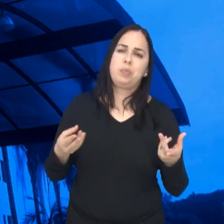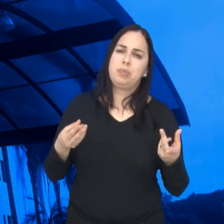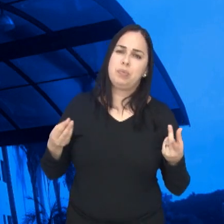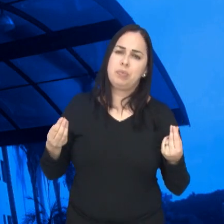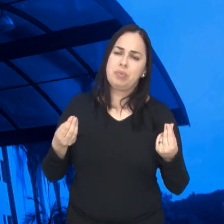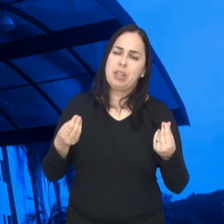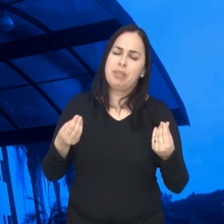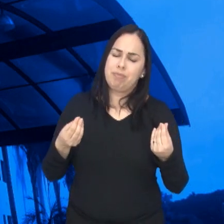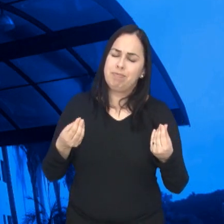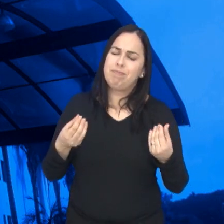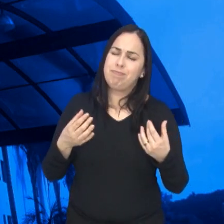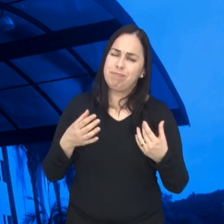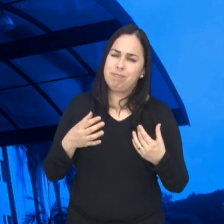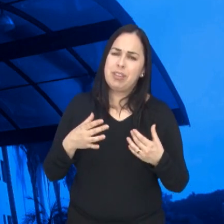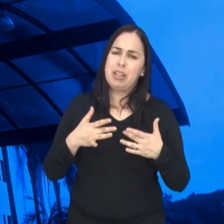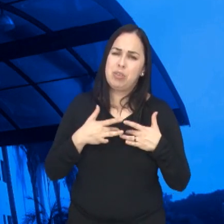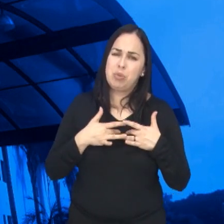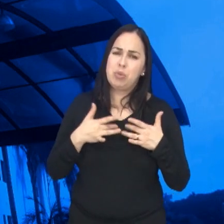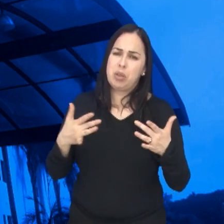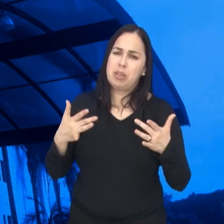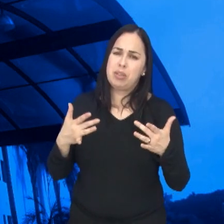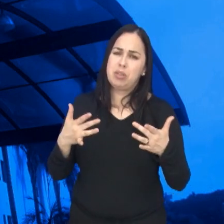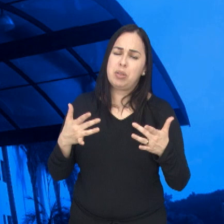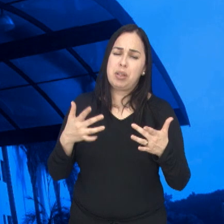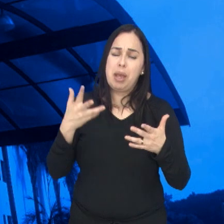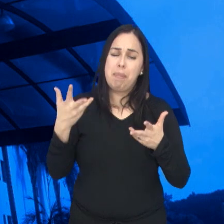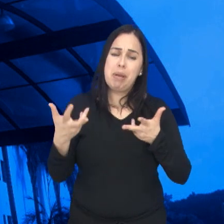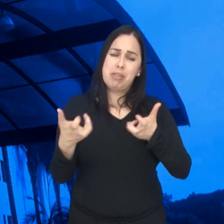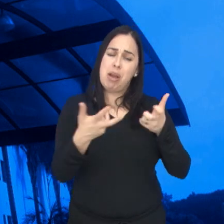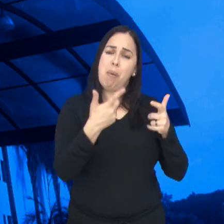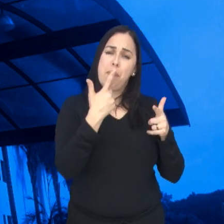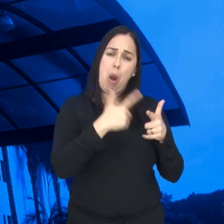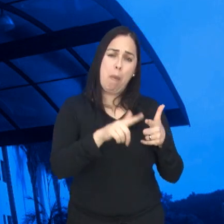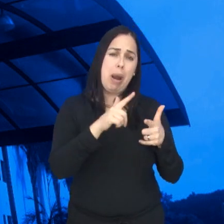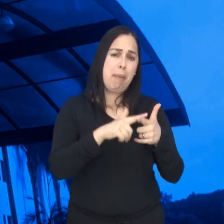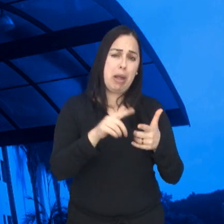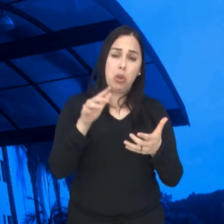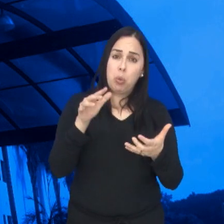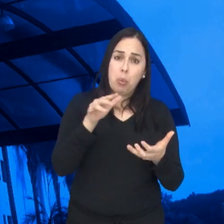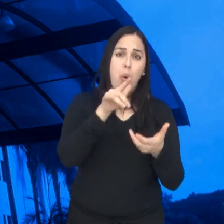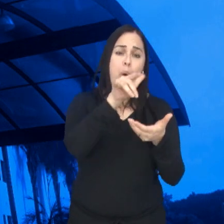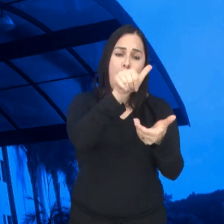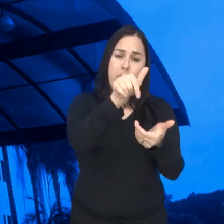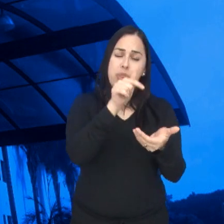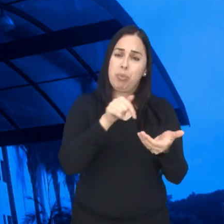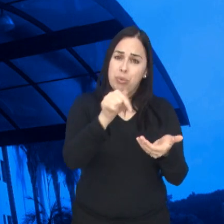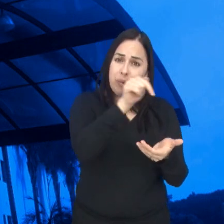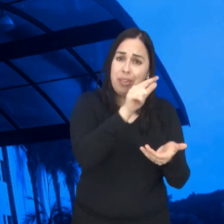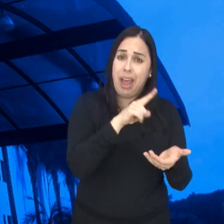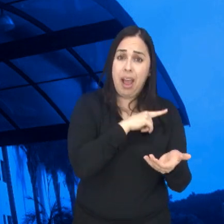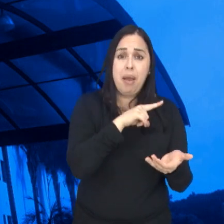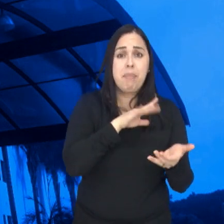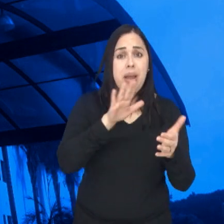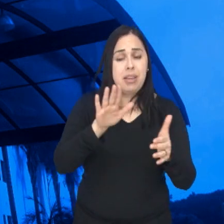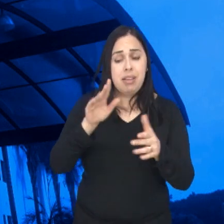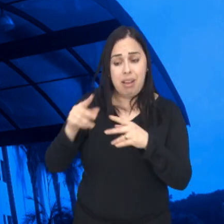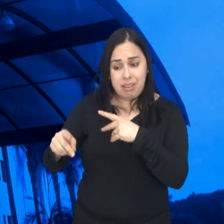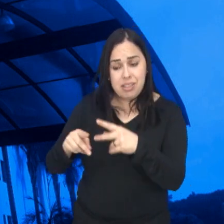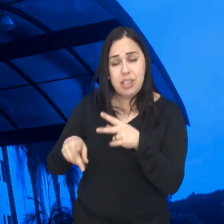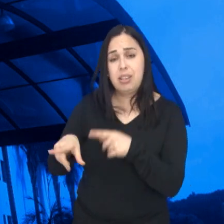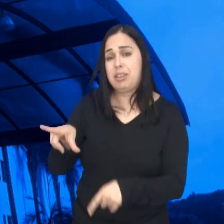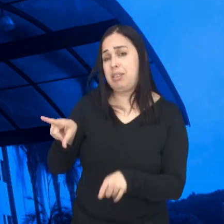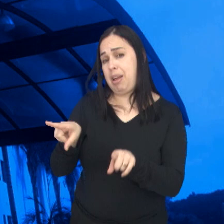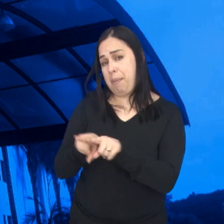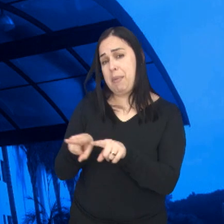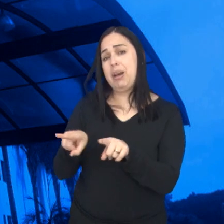mais íntima para esses problemas que se enfrentam em todo o mundo e, em particular, em nossa cidade